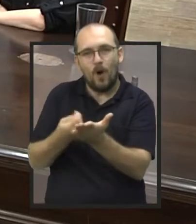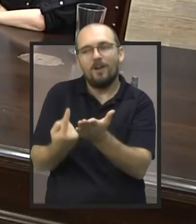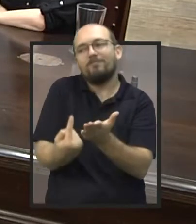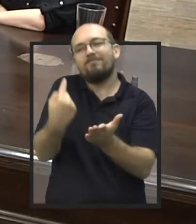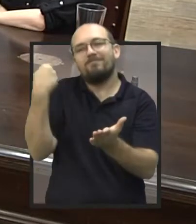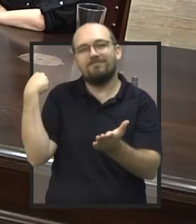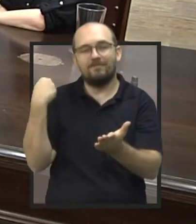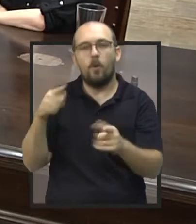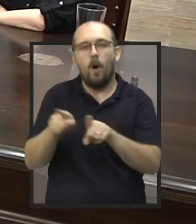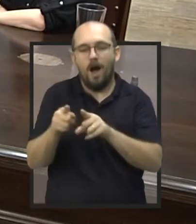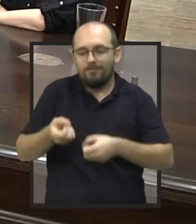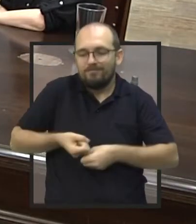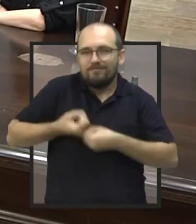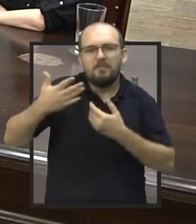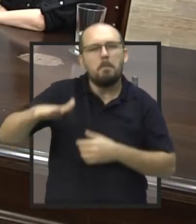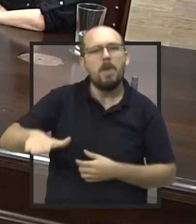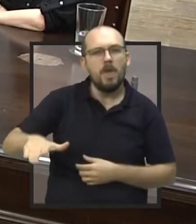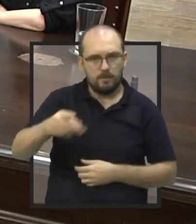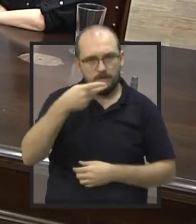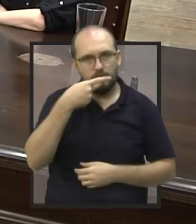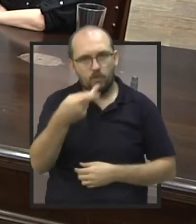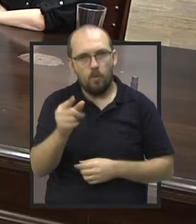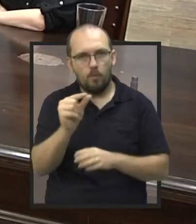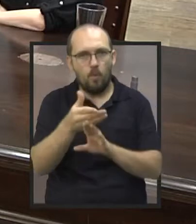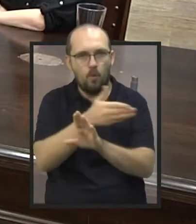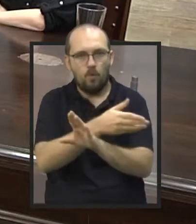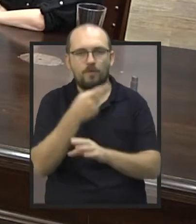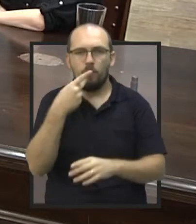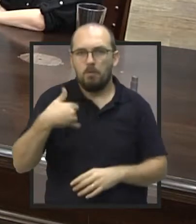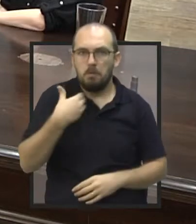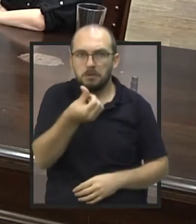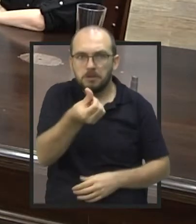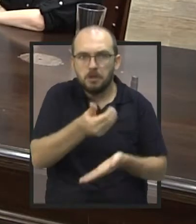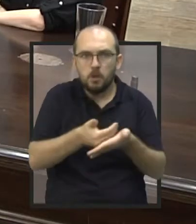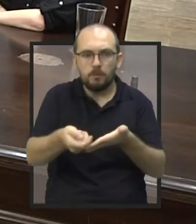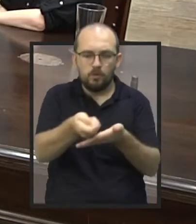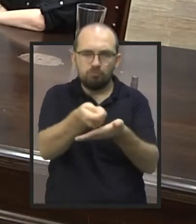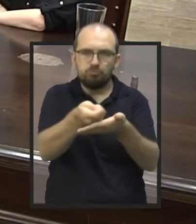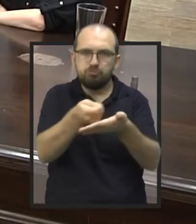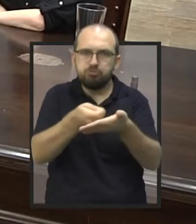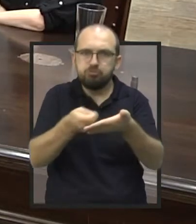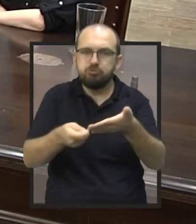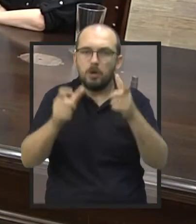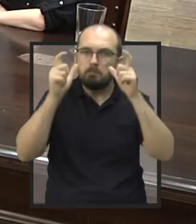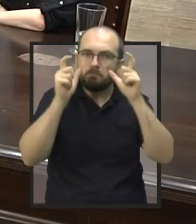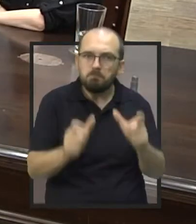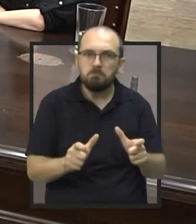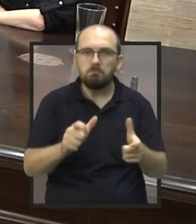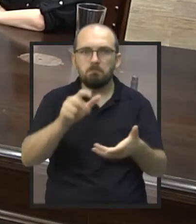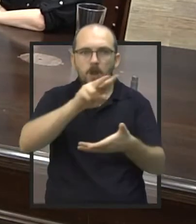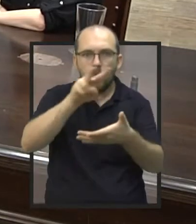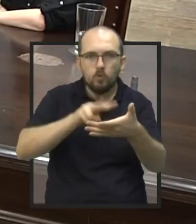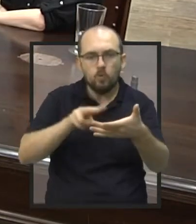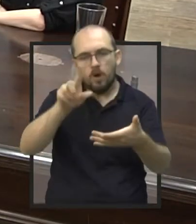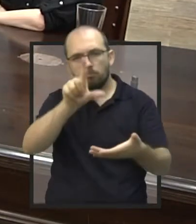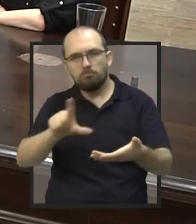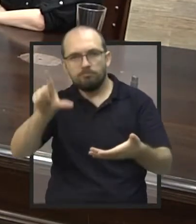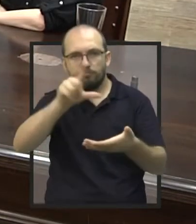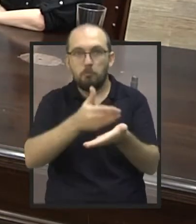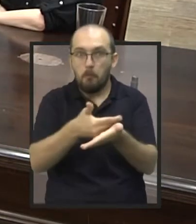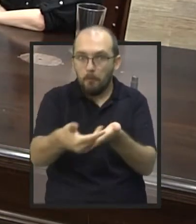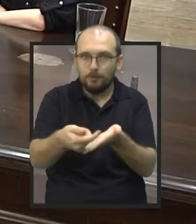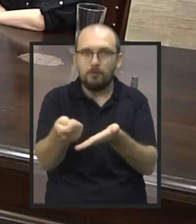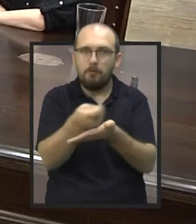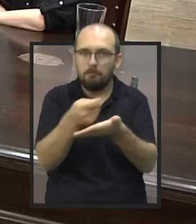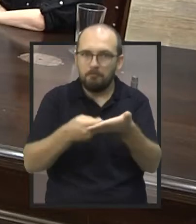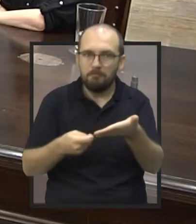realmente antes da pandemia eu não gostava de viajar. Eu nunca gostei de sair. E foram várias temáticas que eu gostei de trabalhar.